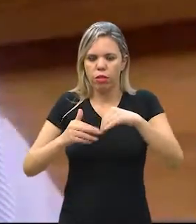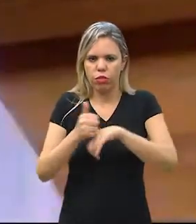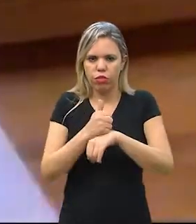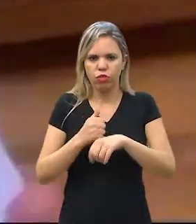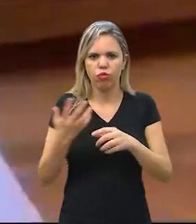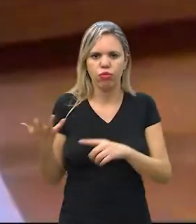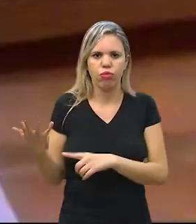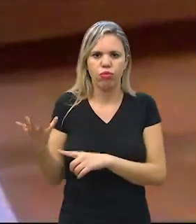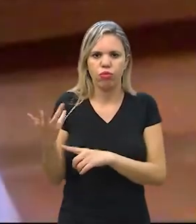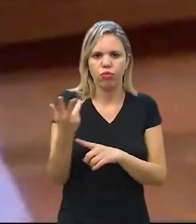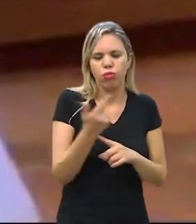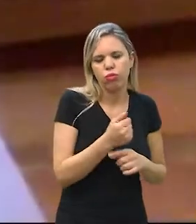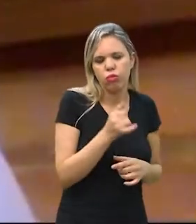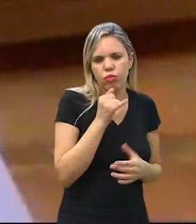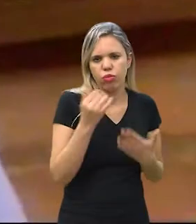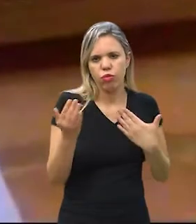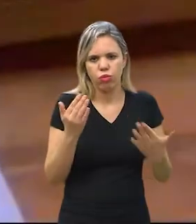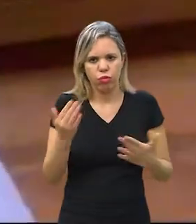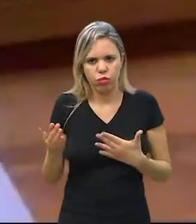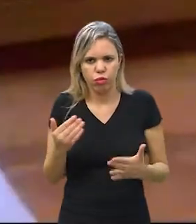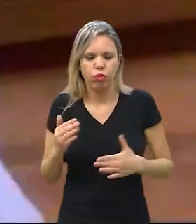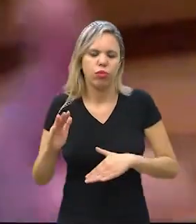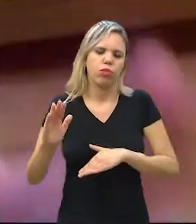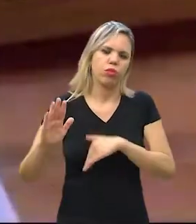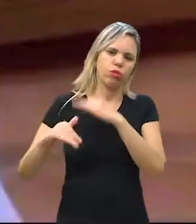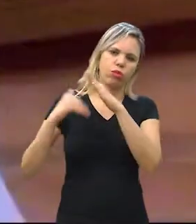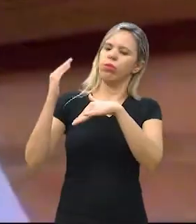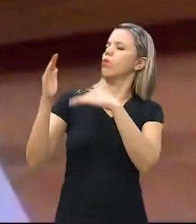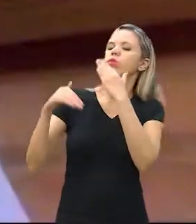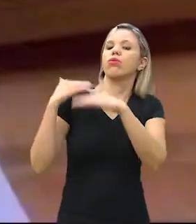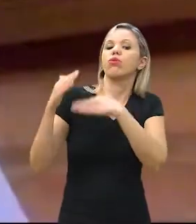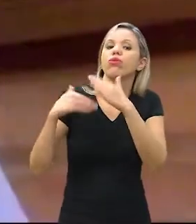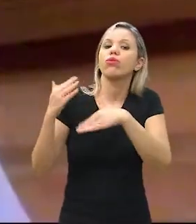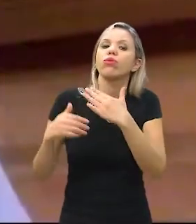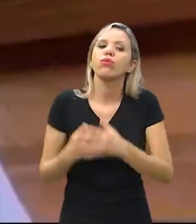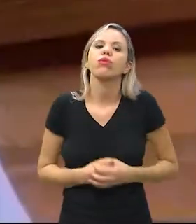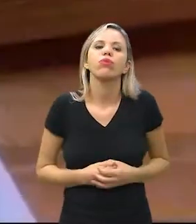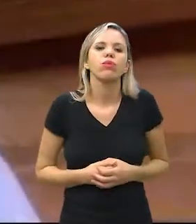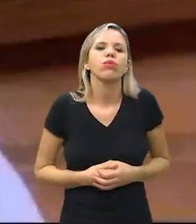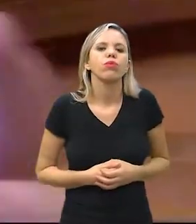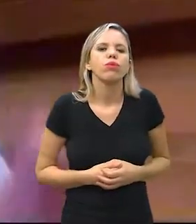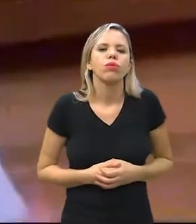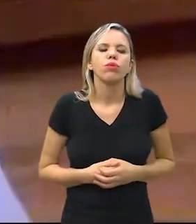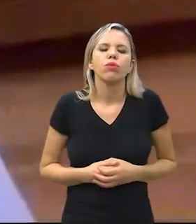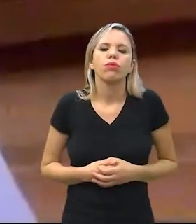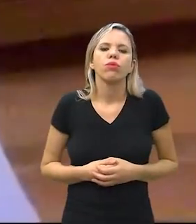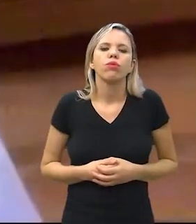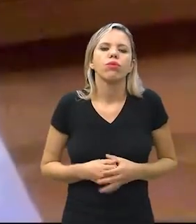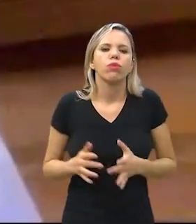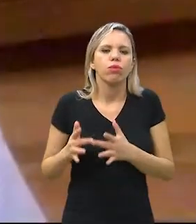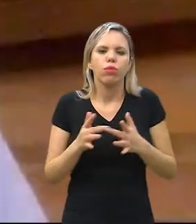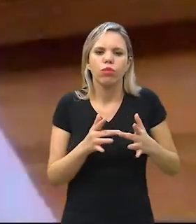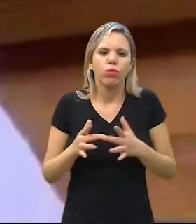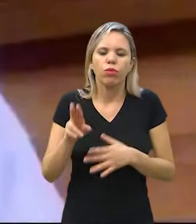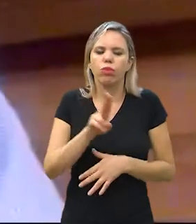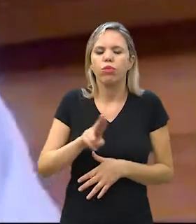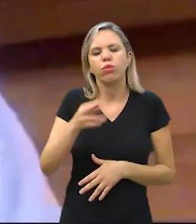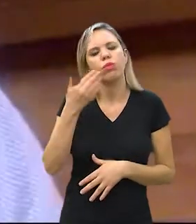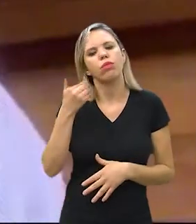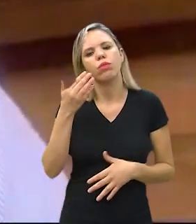profissional é a arte, eu diria, da gente construir redes de relacionamento